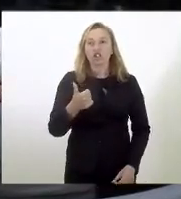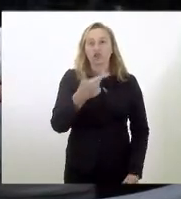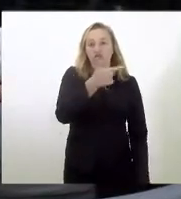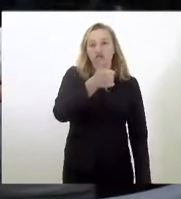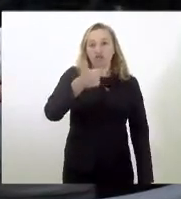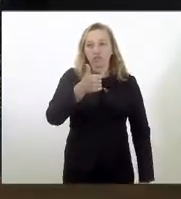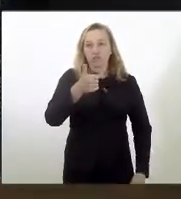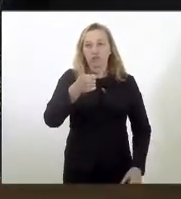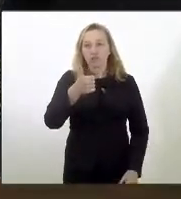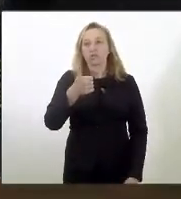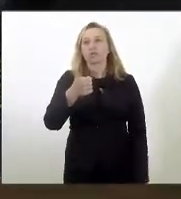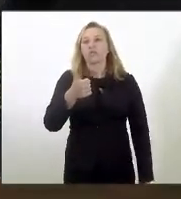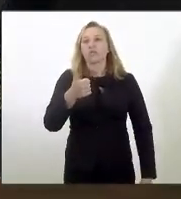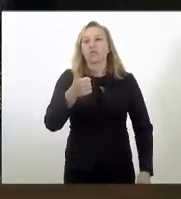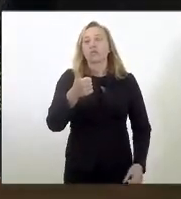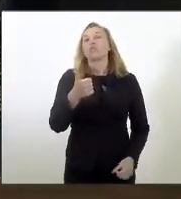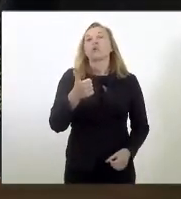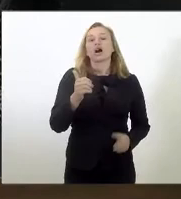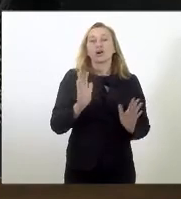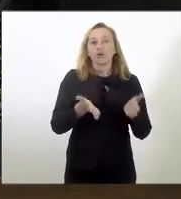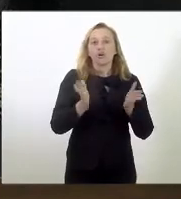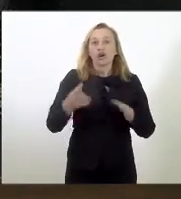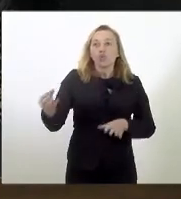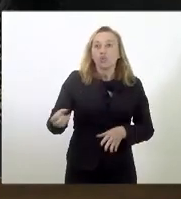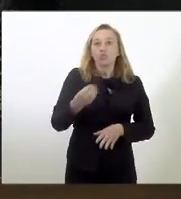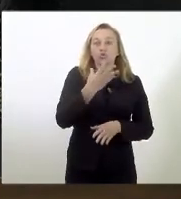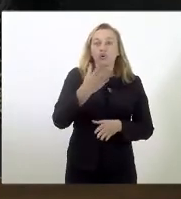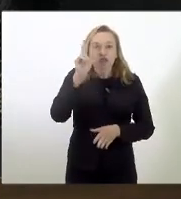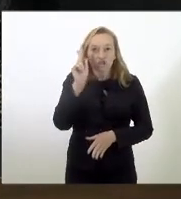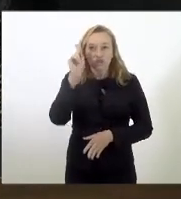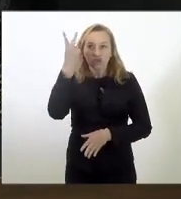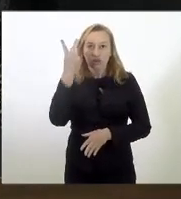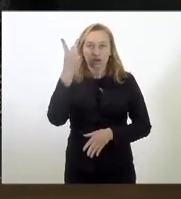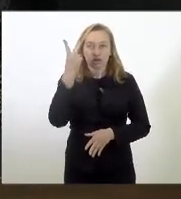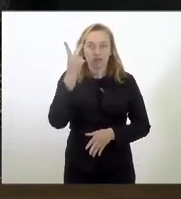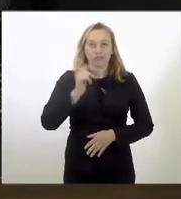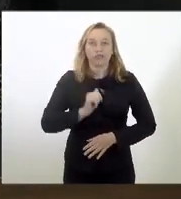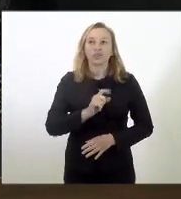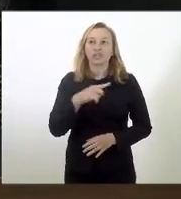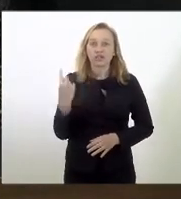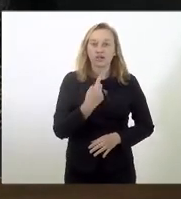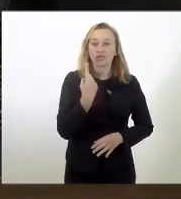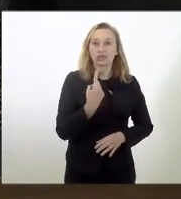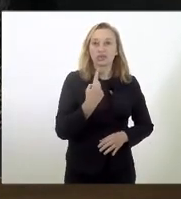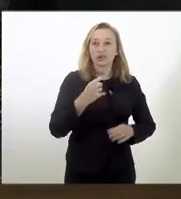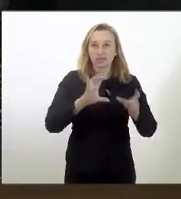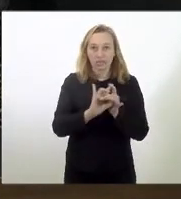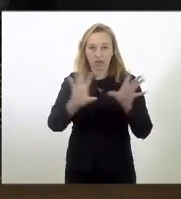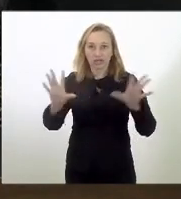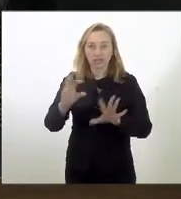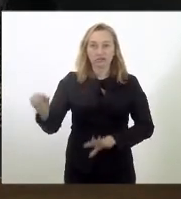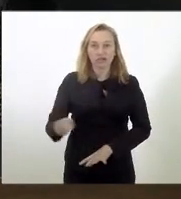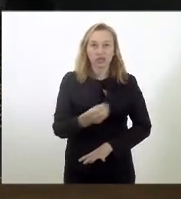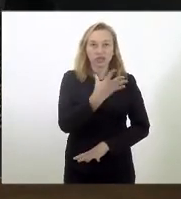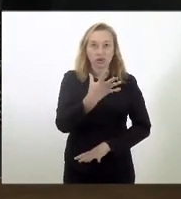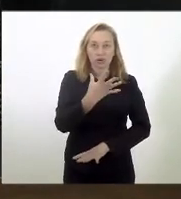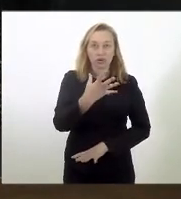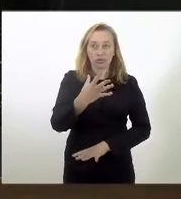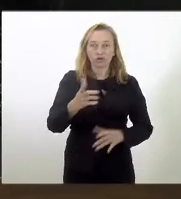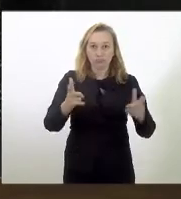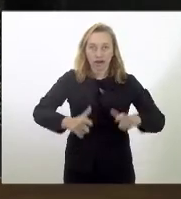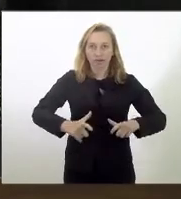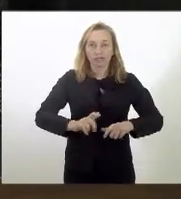3 de agosto de 21, começamos a escrever um novo capítulo na história da nossa democracia nesse novo